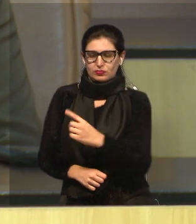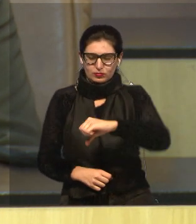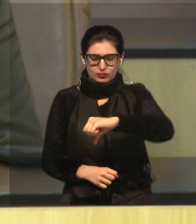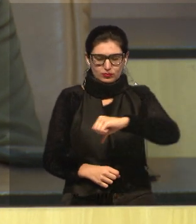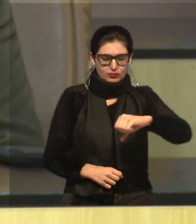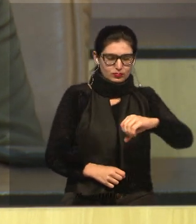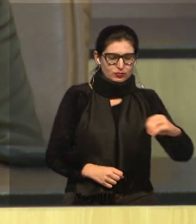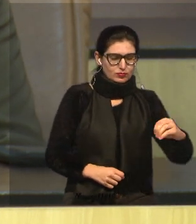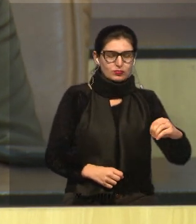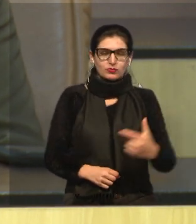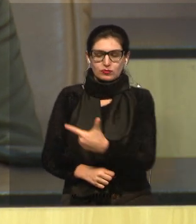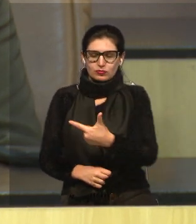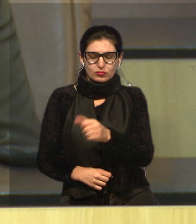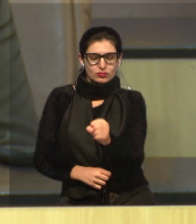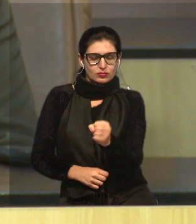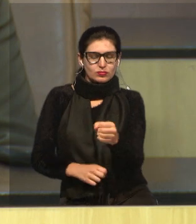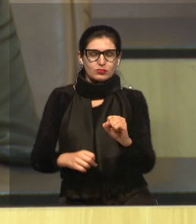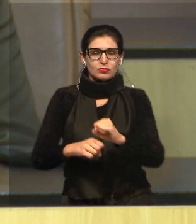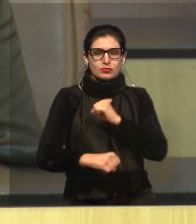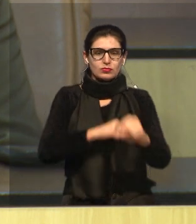comemora 28 anos.